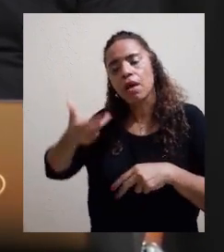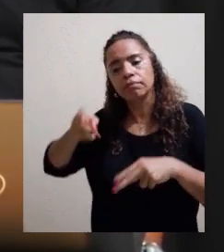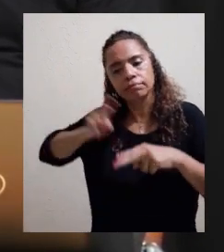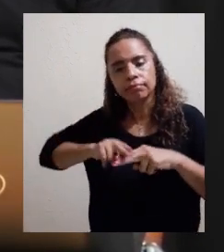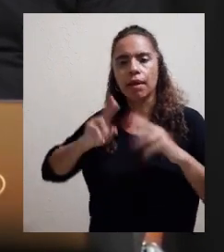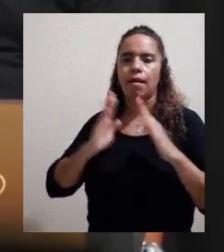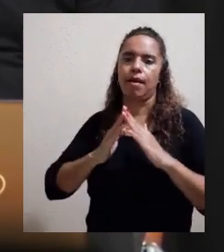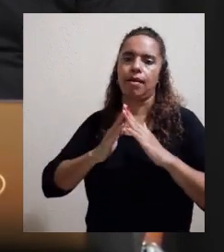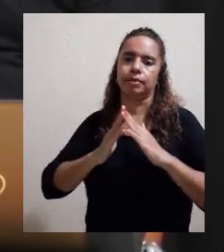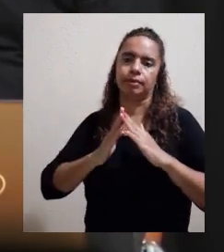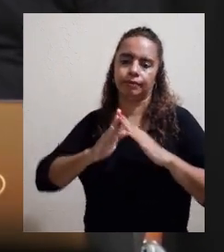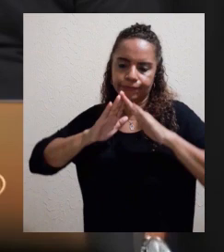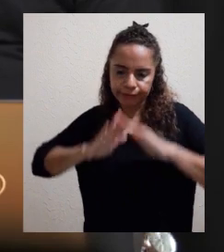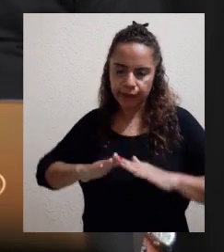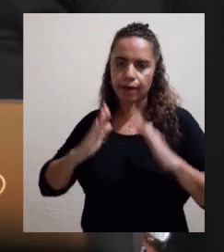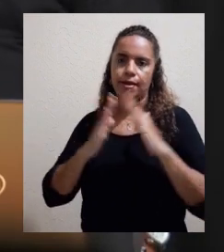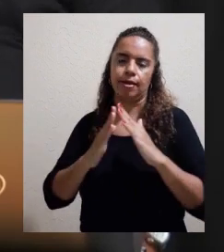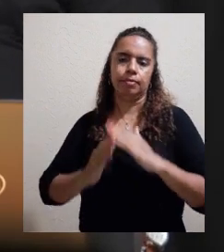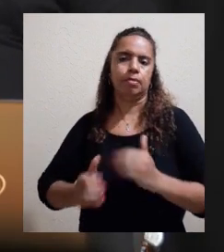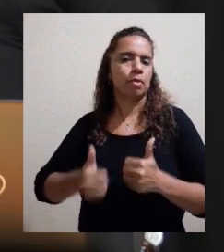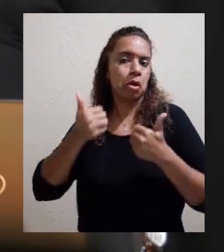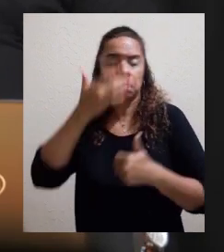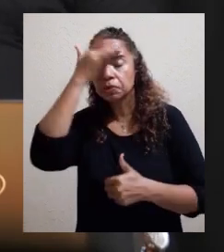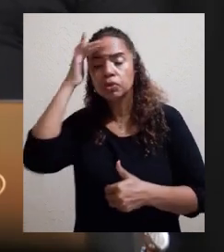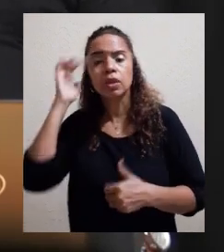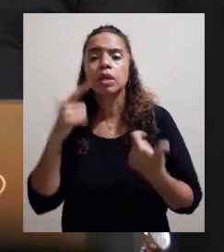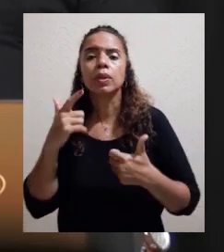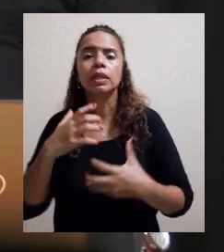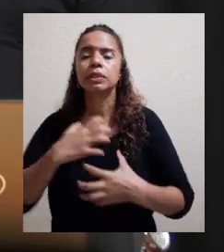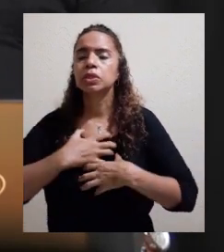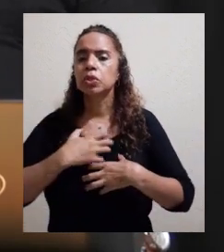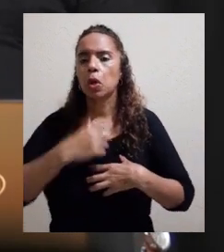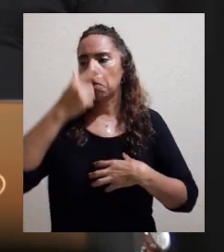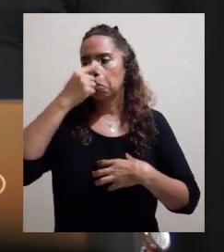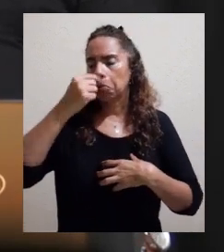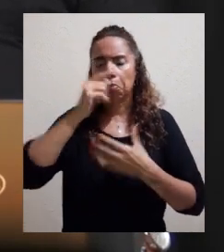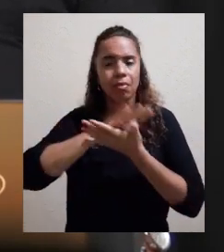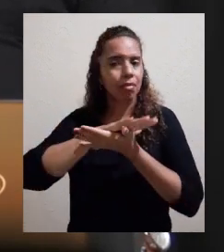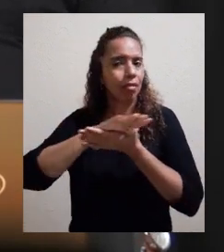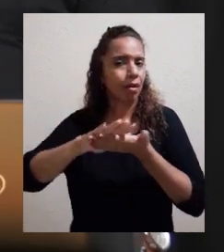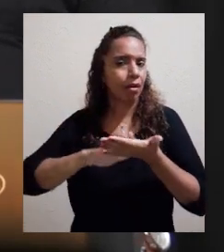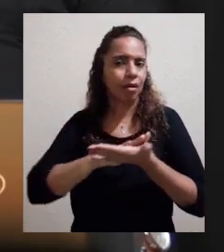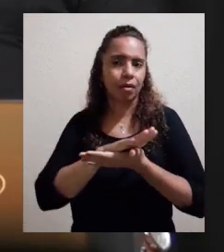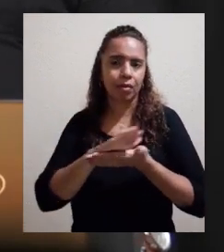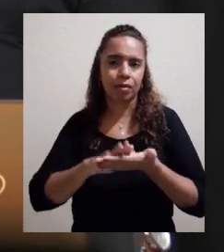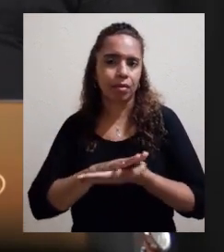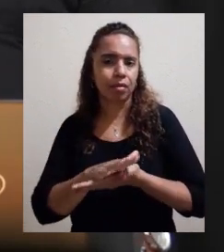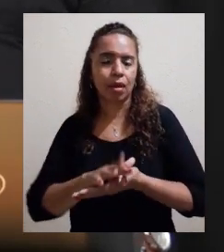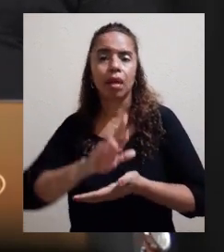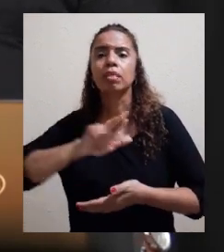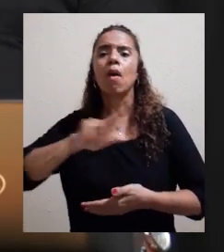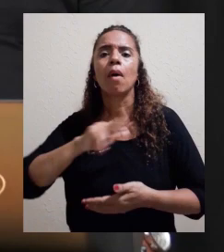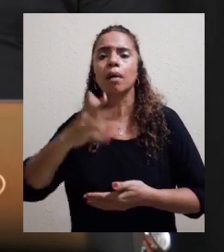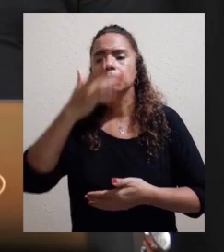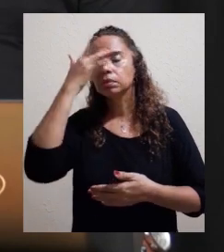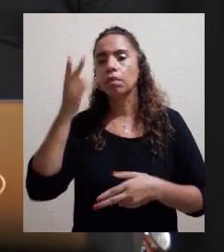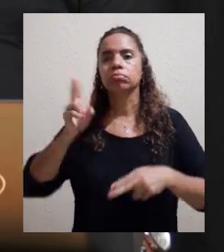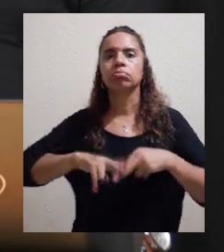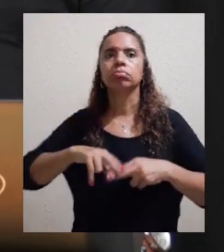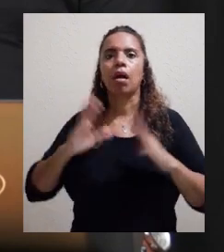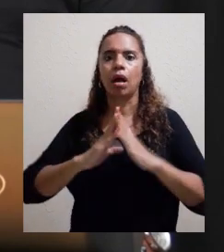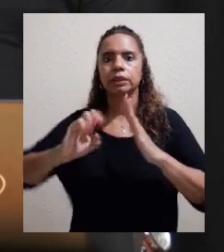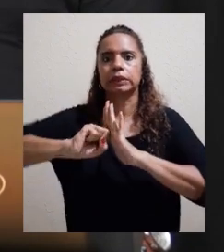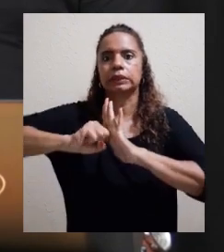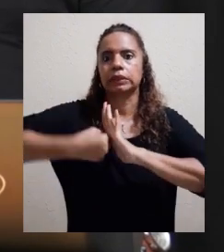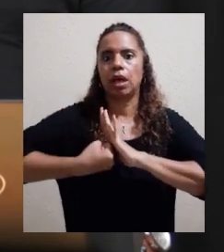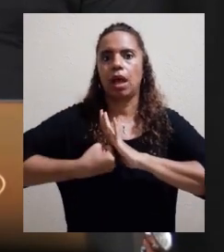isolamento domiciliar. Mas isolamento domiciliar para um cara que está assintomático e não quer se infectar, é um isolamento, não é assim, você vai ficar trancado aqui